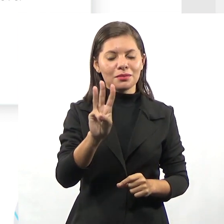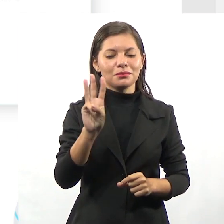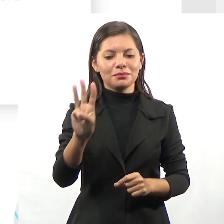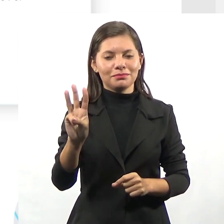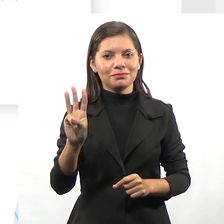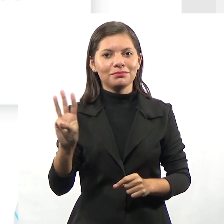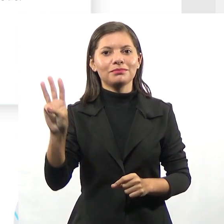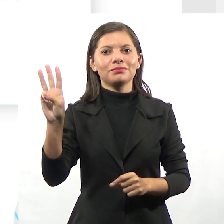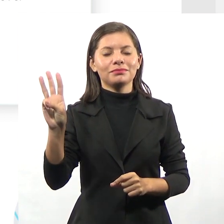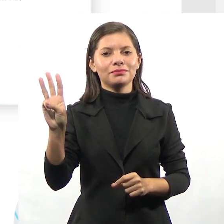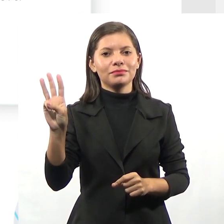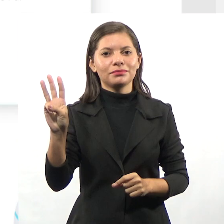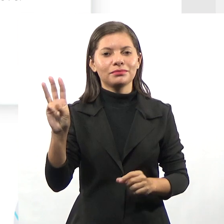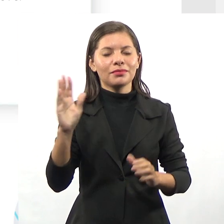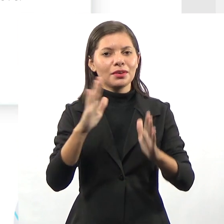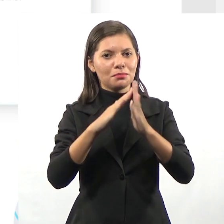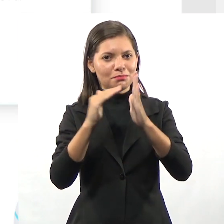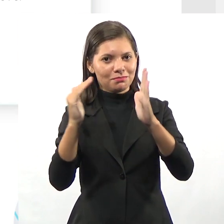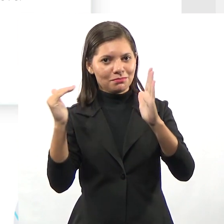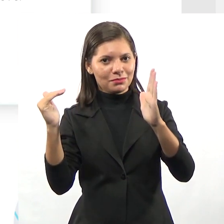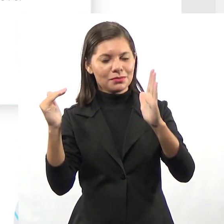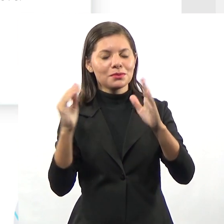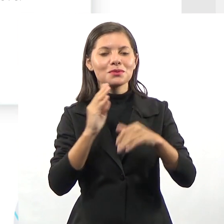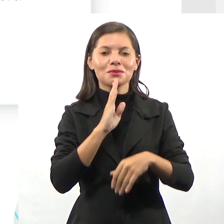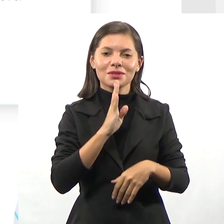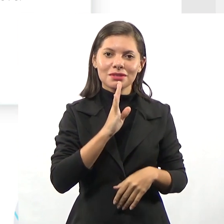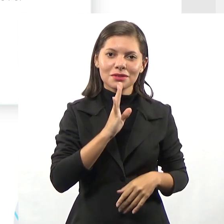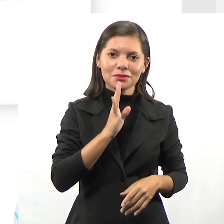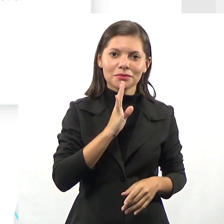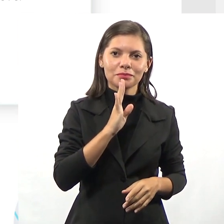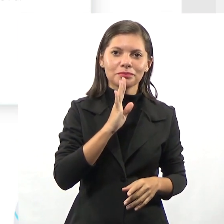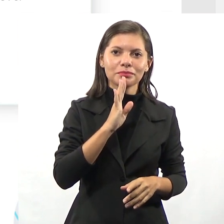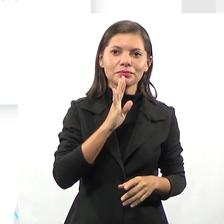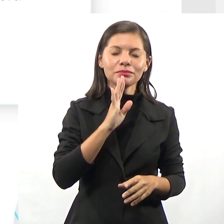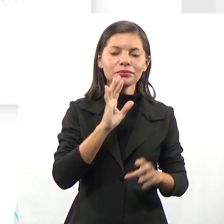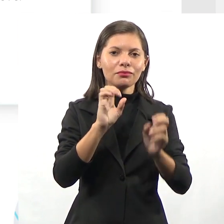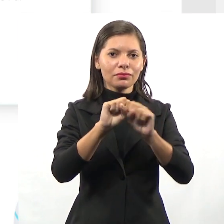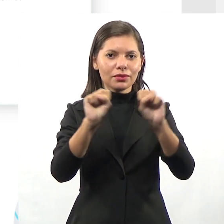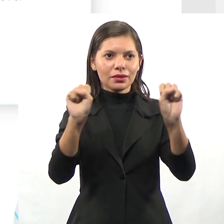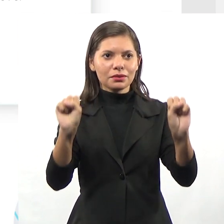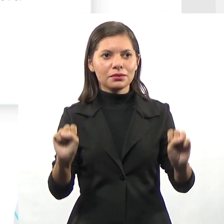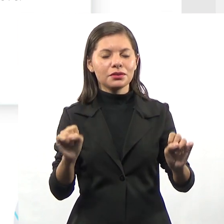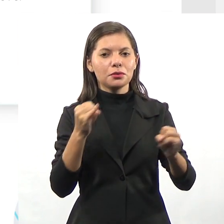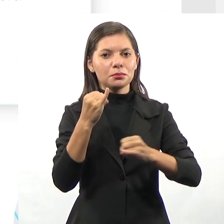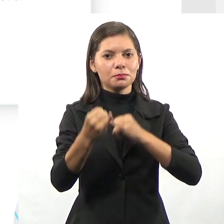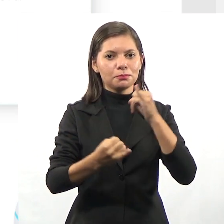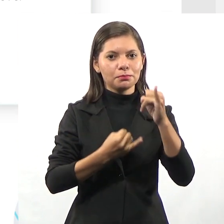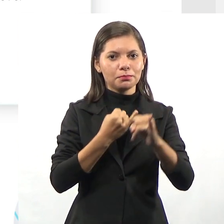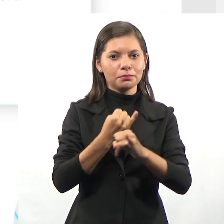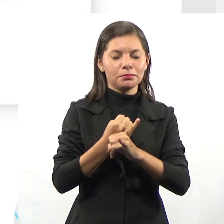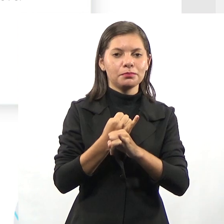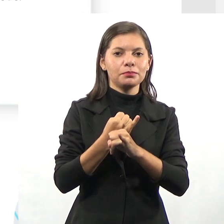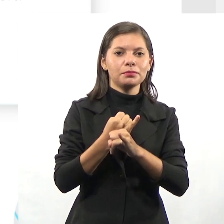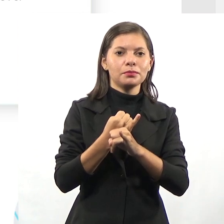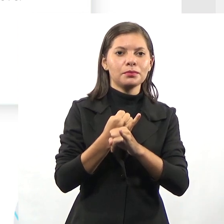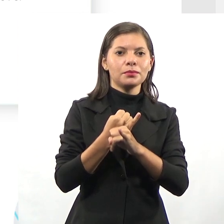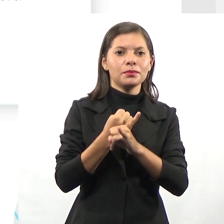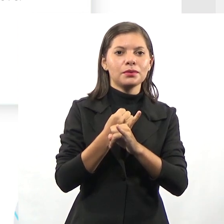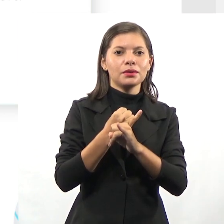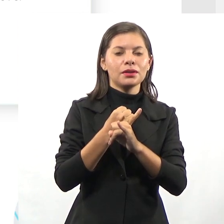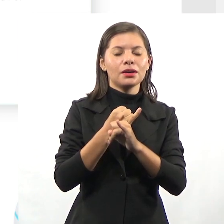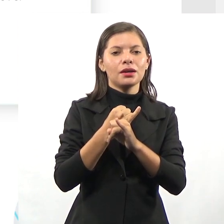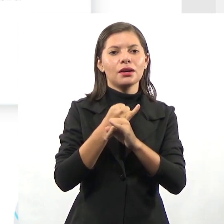famoso www. É o sistema hipertextual que opera através da internet. Então, nos primórdios da